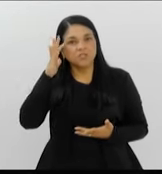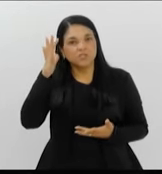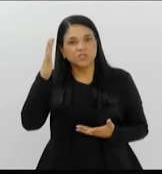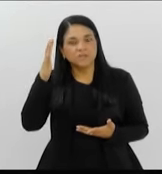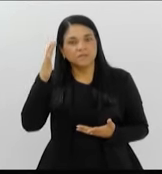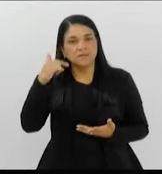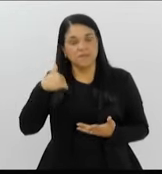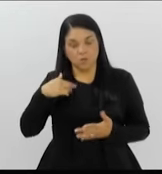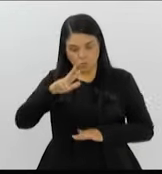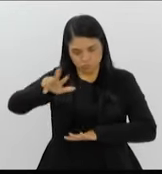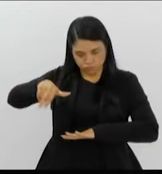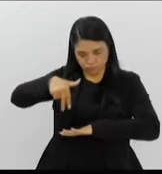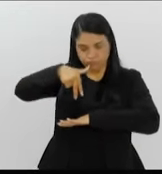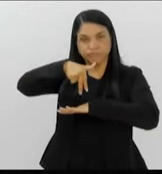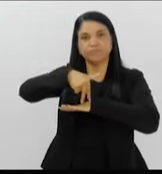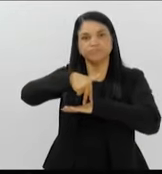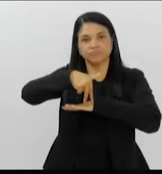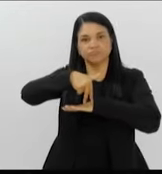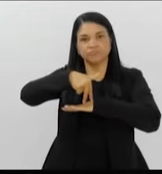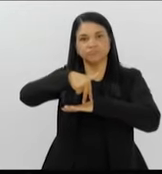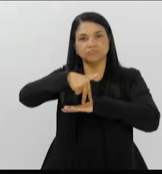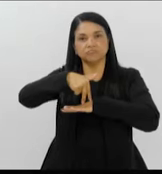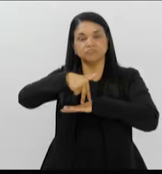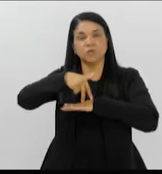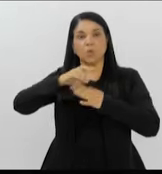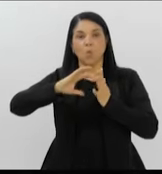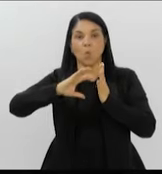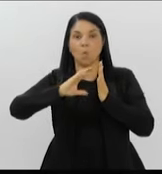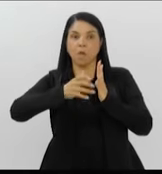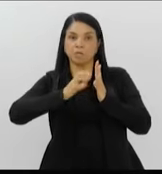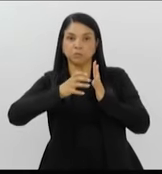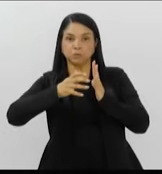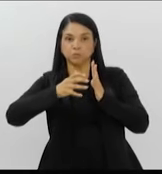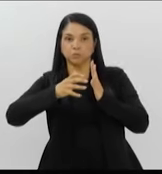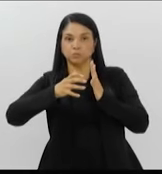eu chegasse aqui dizer que o Partido